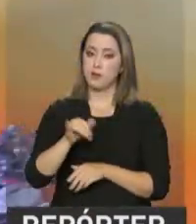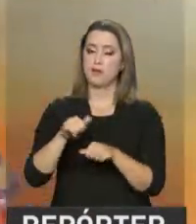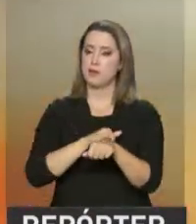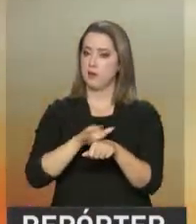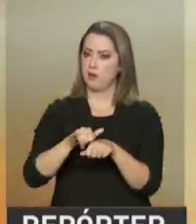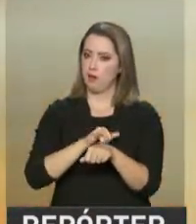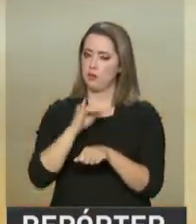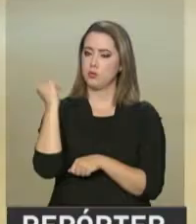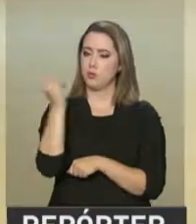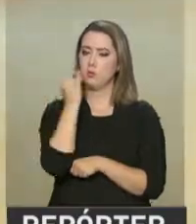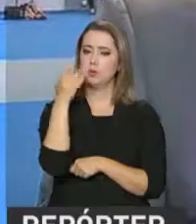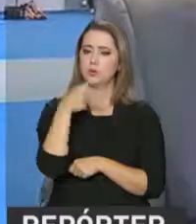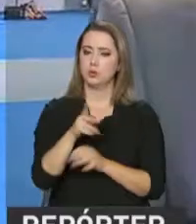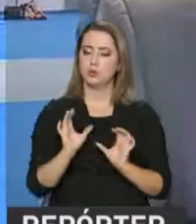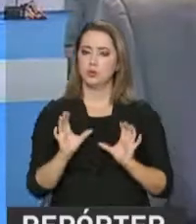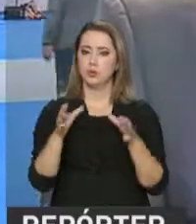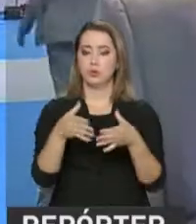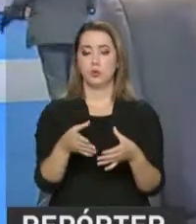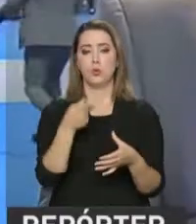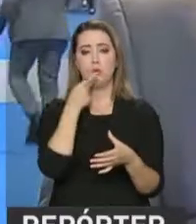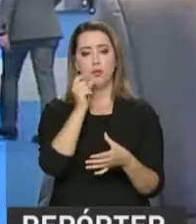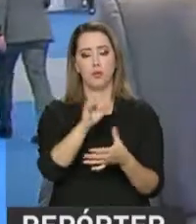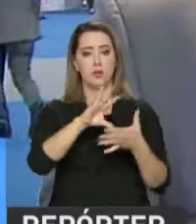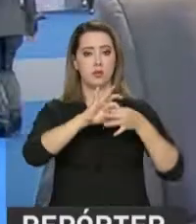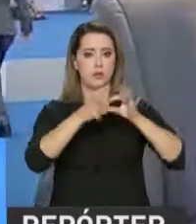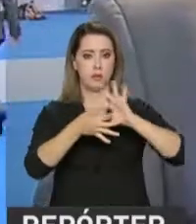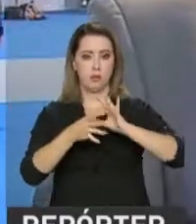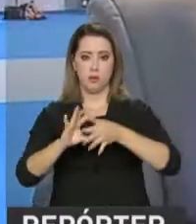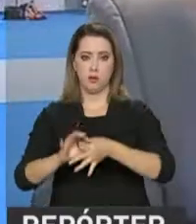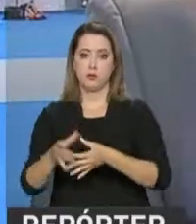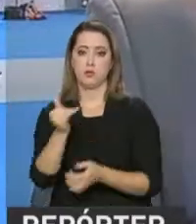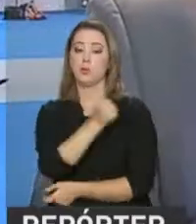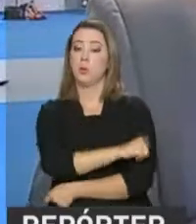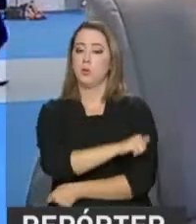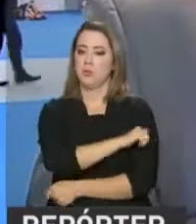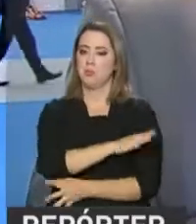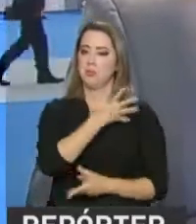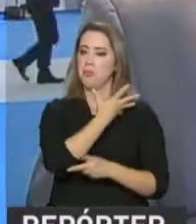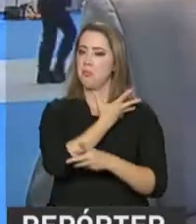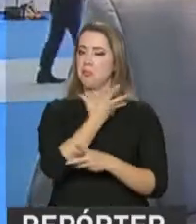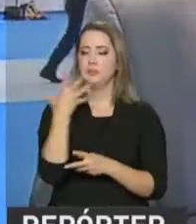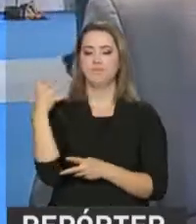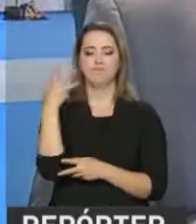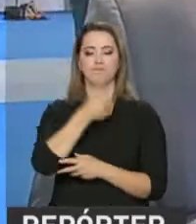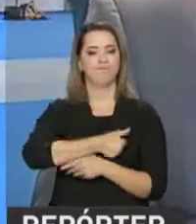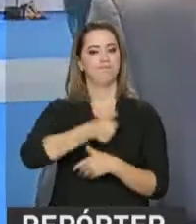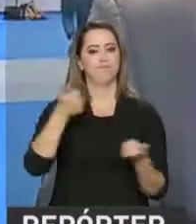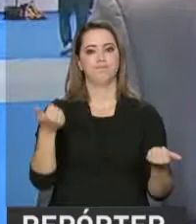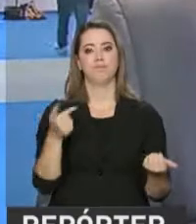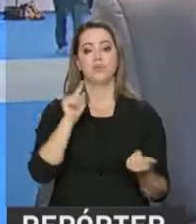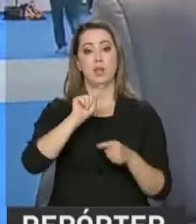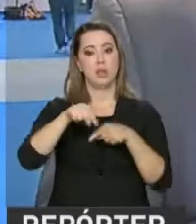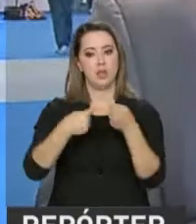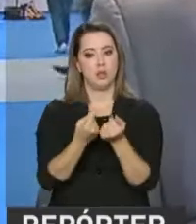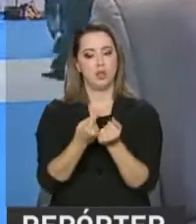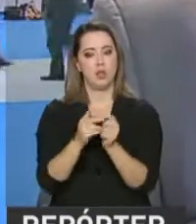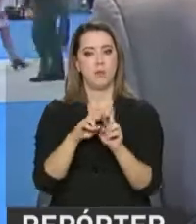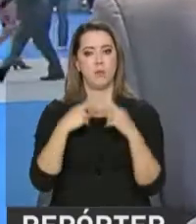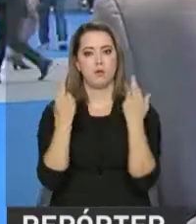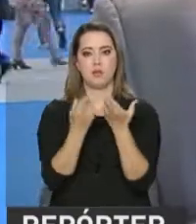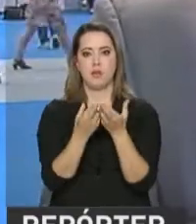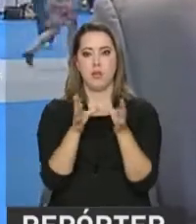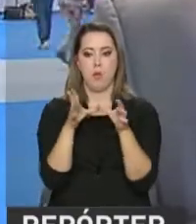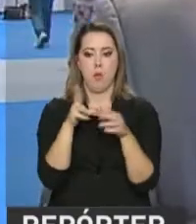área e citou as olimpíadas do rio como um exemplo de sucesso depois em sessão fechada de trabalho